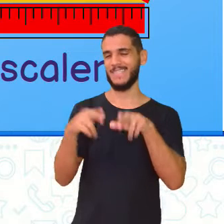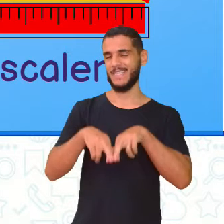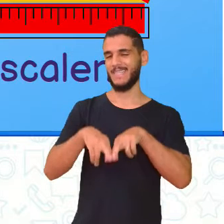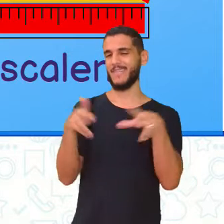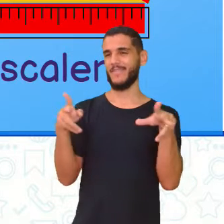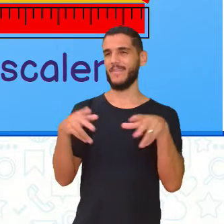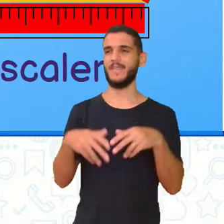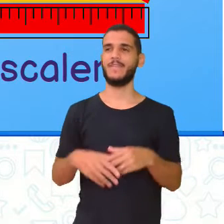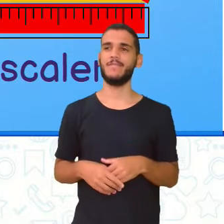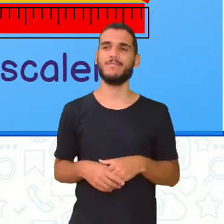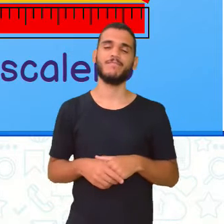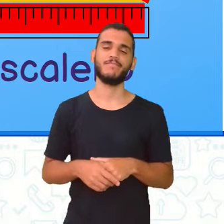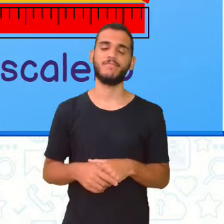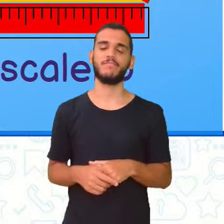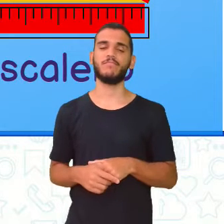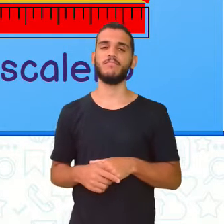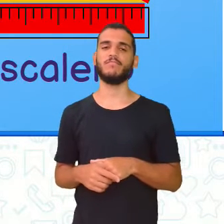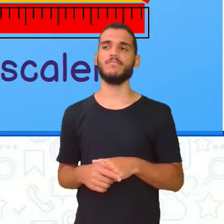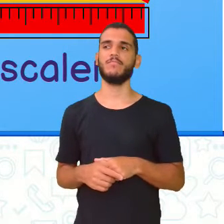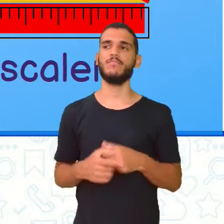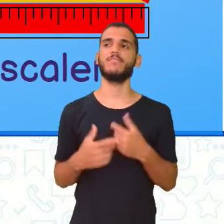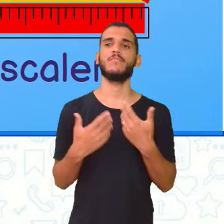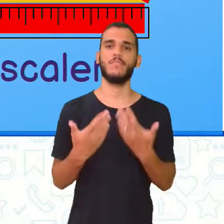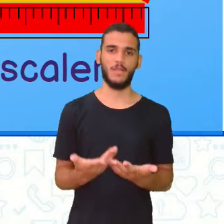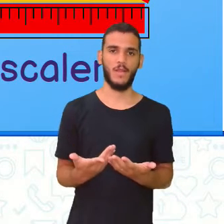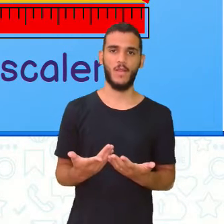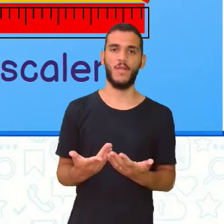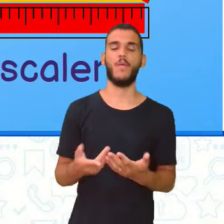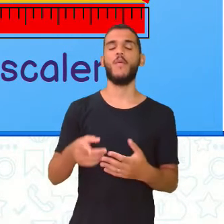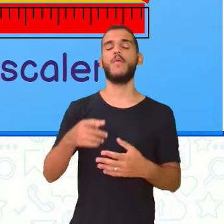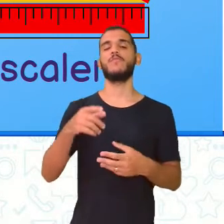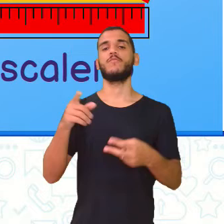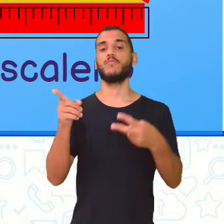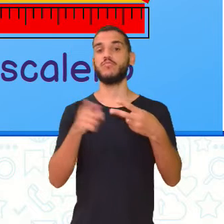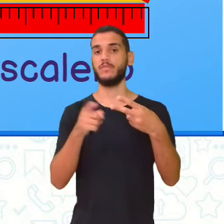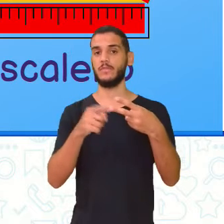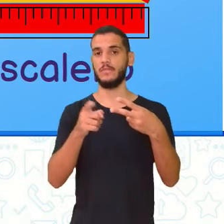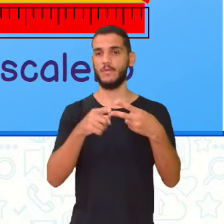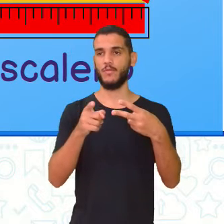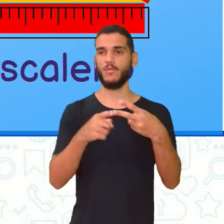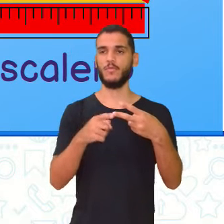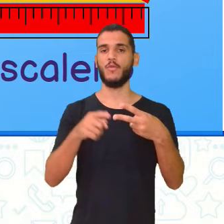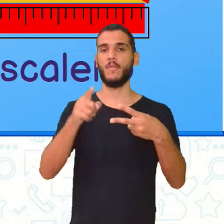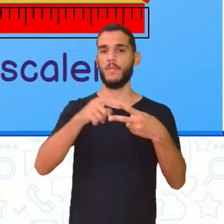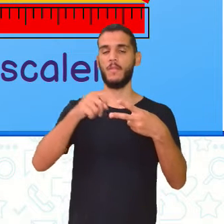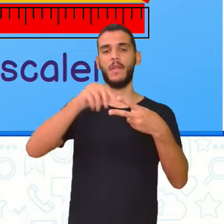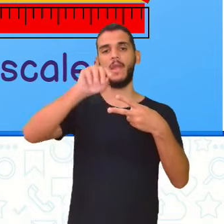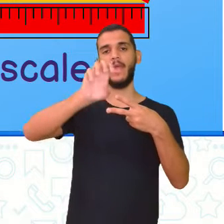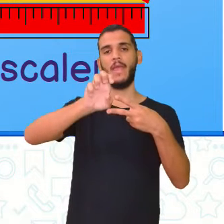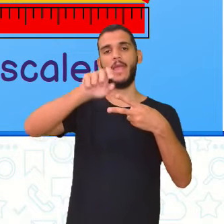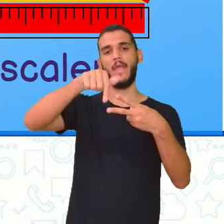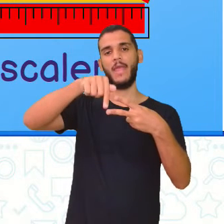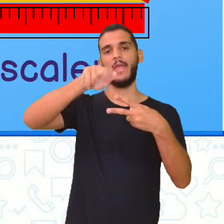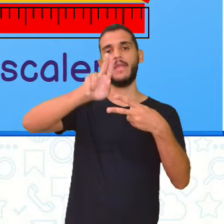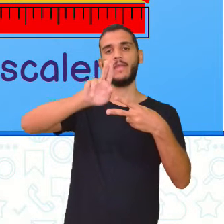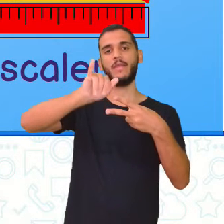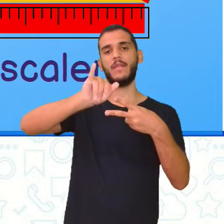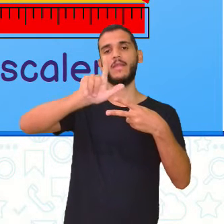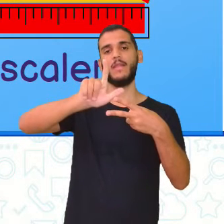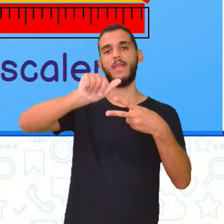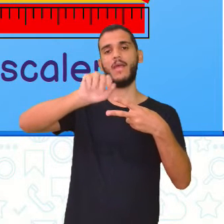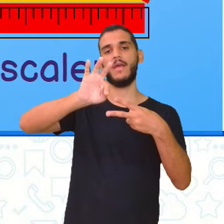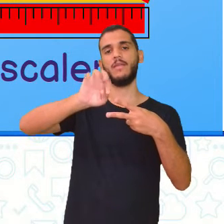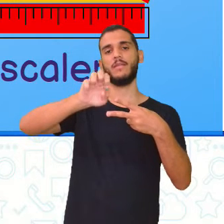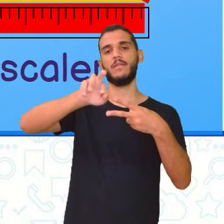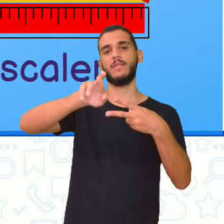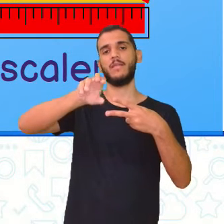preto, para dizer que o triângulo isósceles, ele tem dois lados da mesma medida